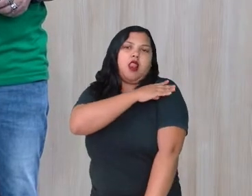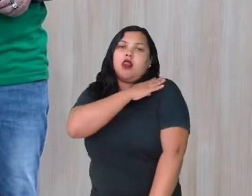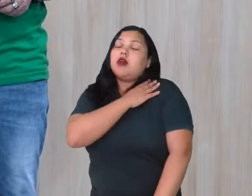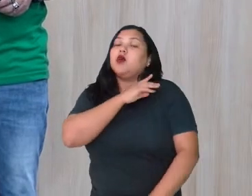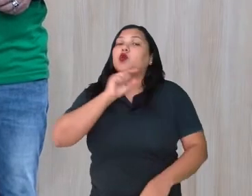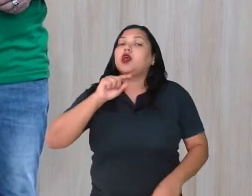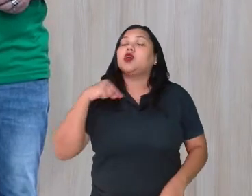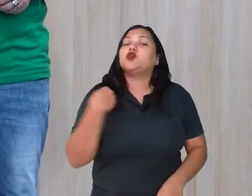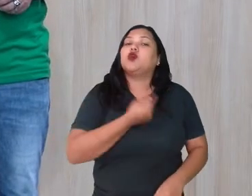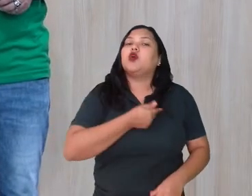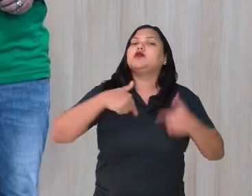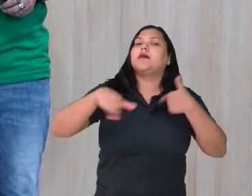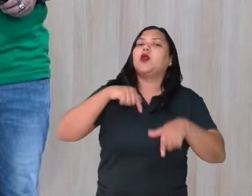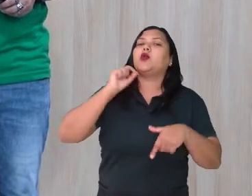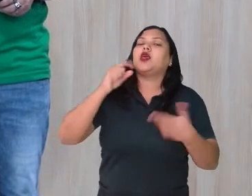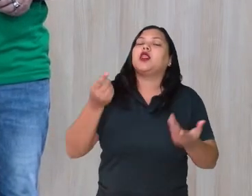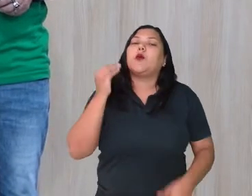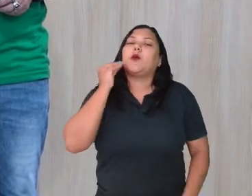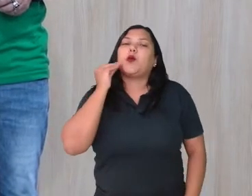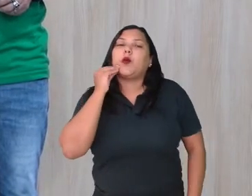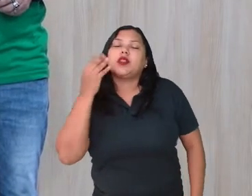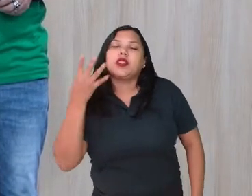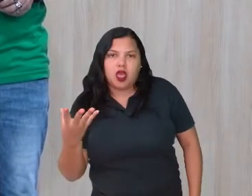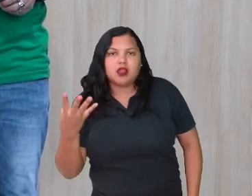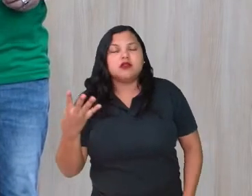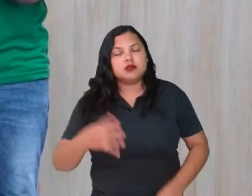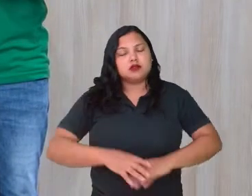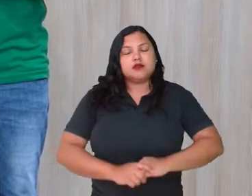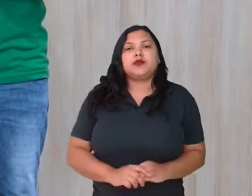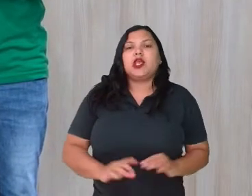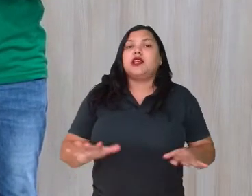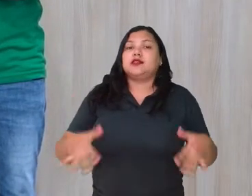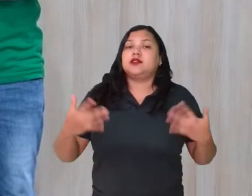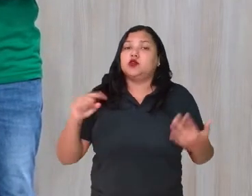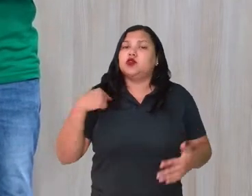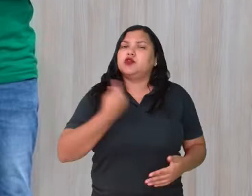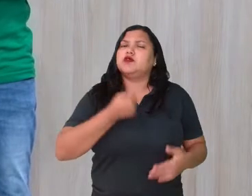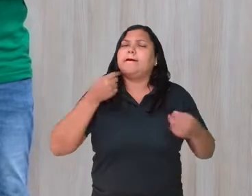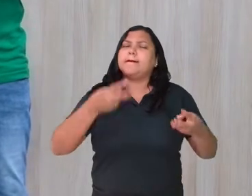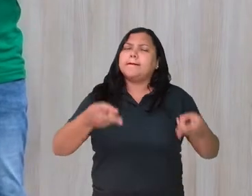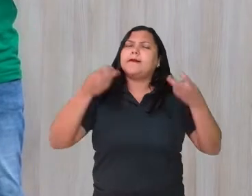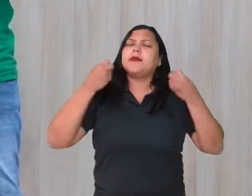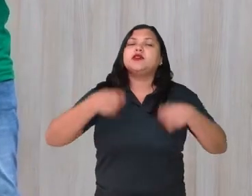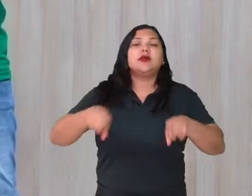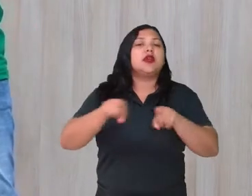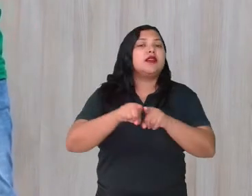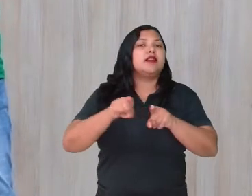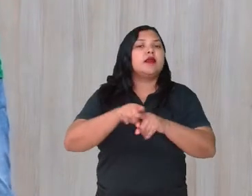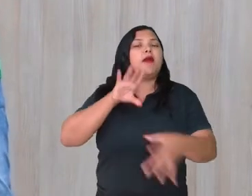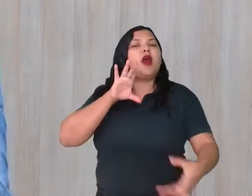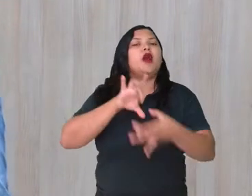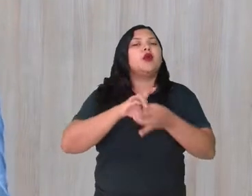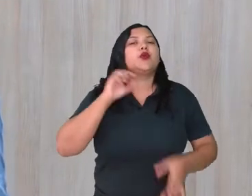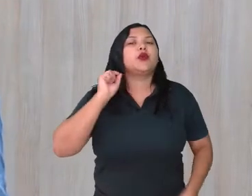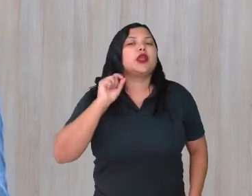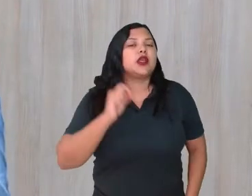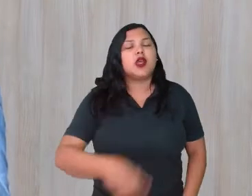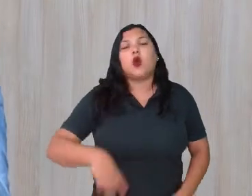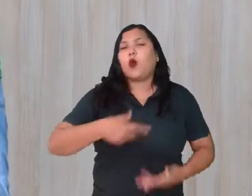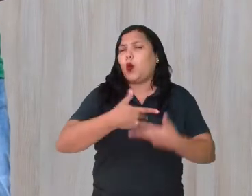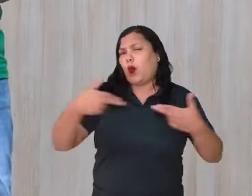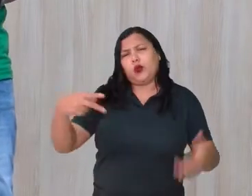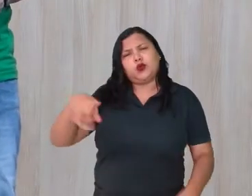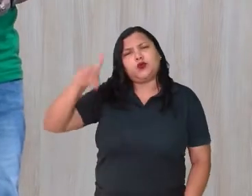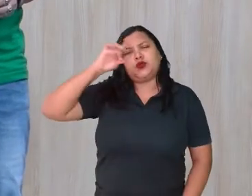com a questão de chance, muita questão ligada à probabilidade e a gente vai ver também que isso está muito ligado a coisas que a gente faz no dia a